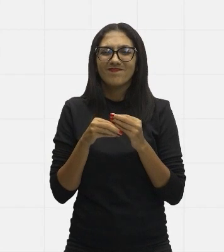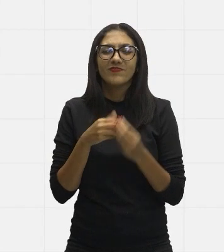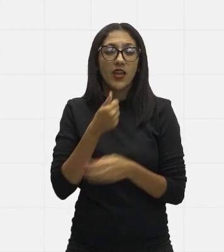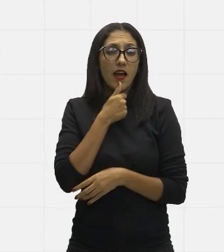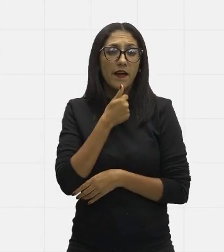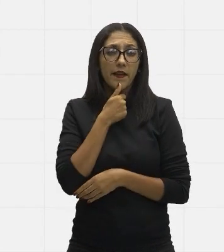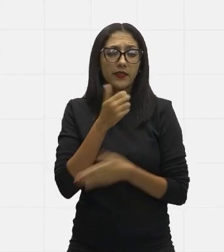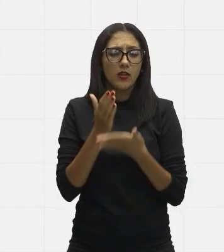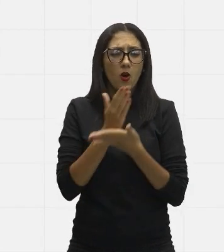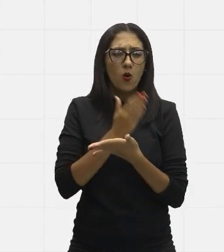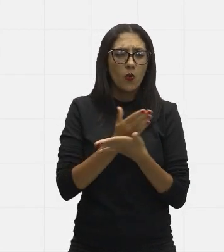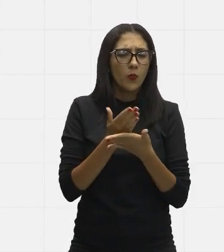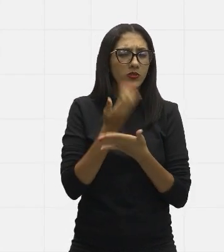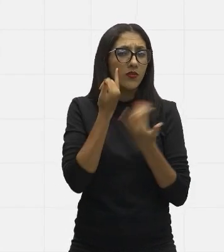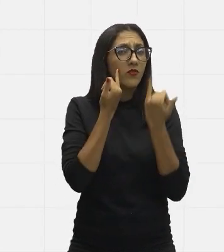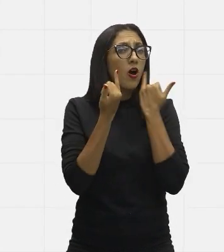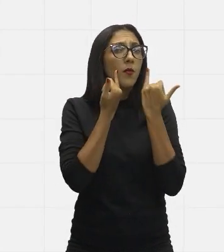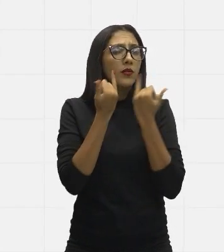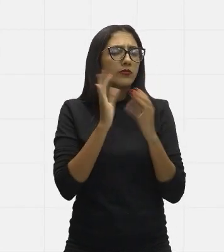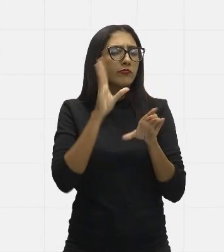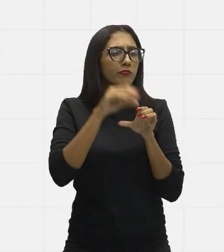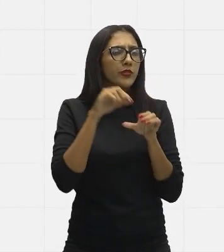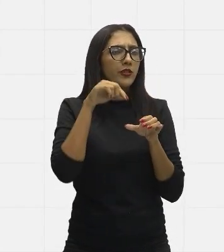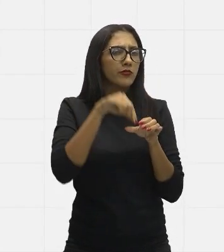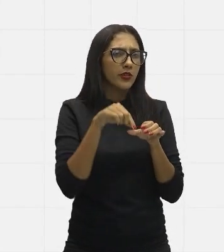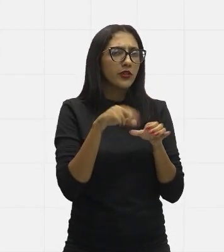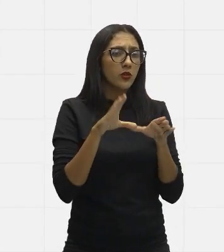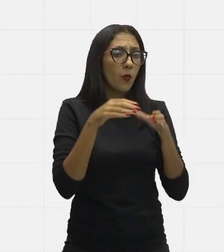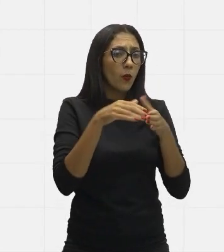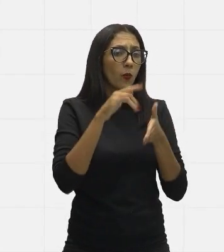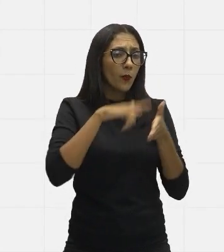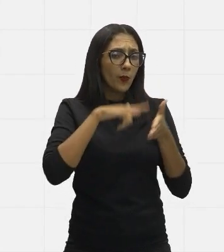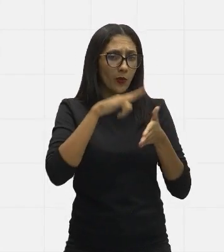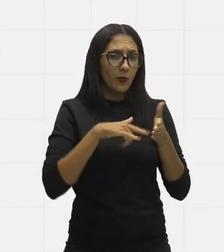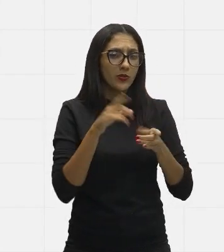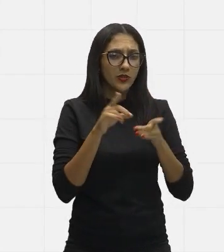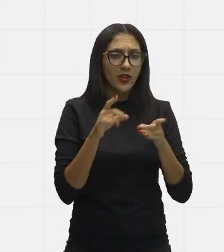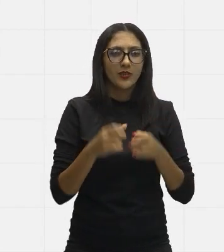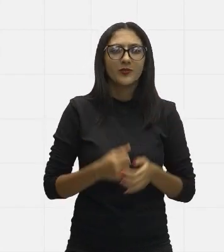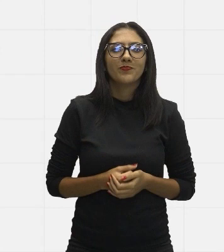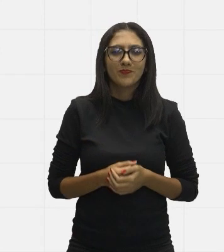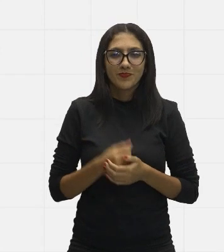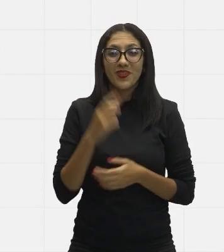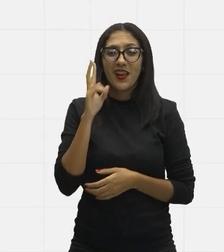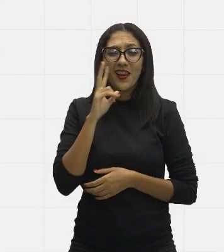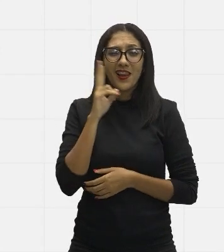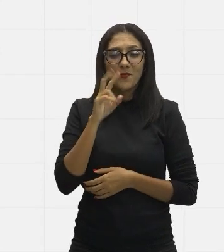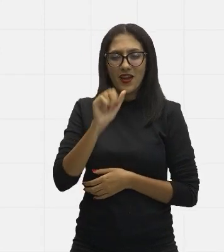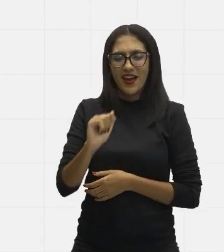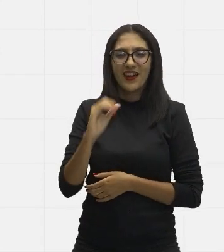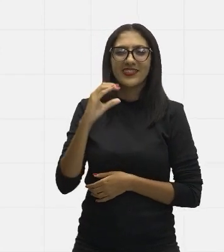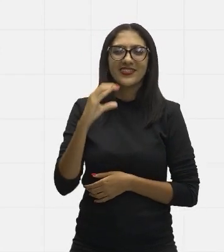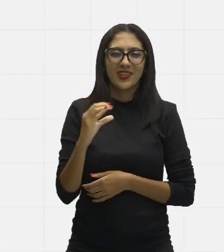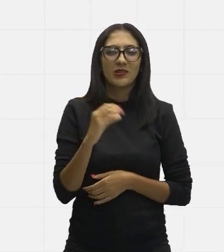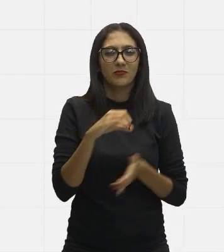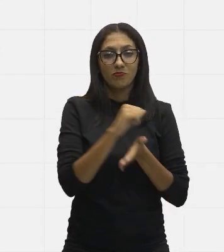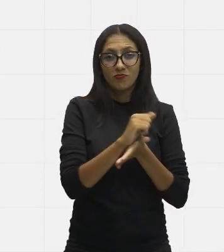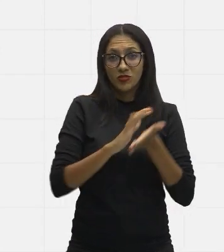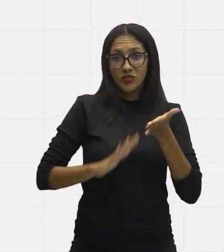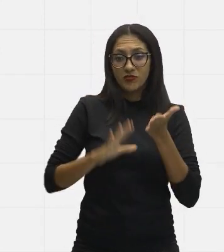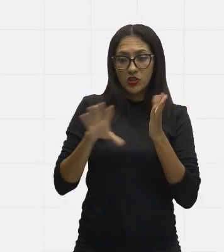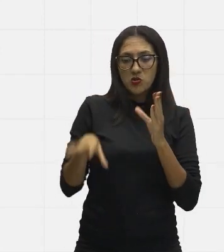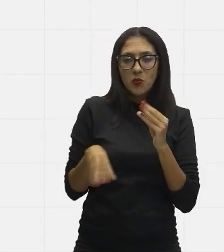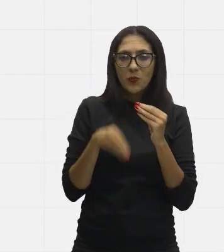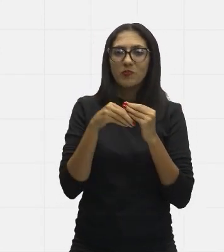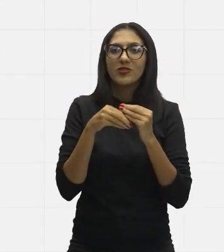que fazem parte desse pacote didático. Então, nós temos a atividade complementar, que agora há pouco eu comentei, não é? Que ela aparece em alguns momentos aí